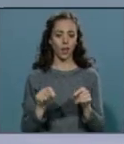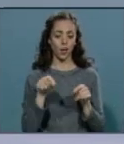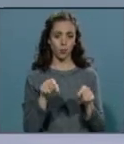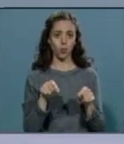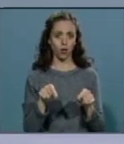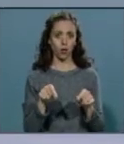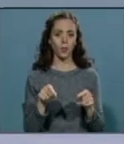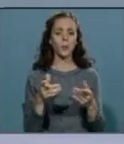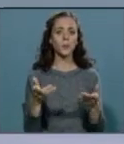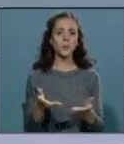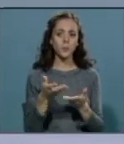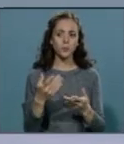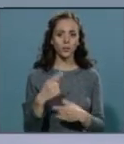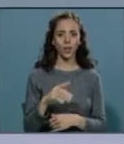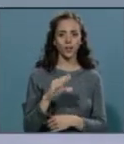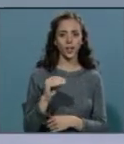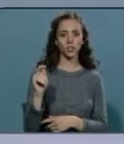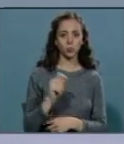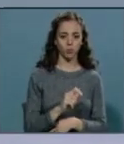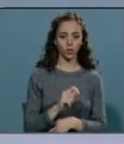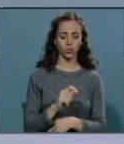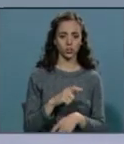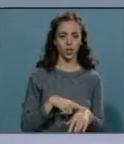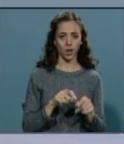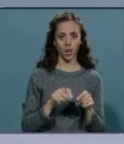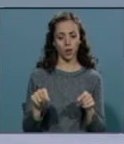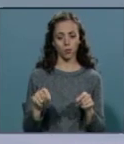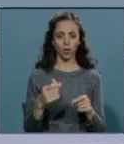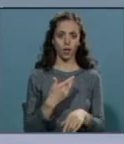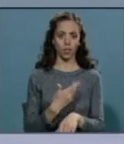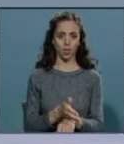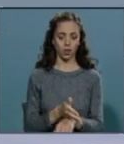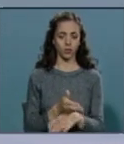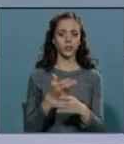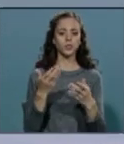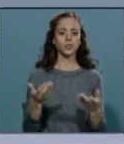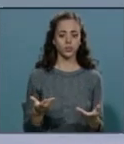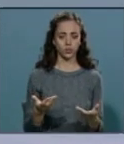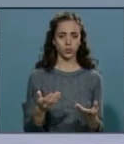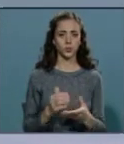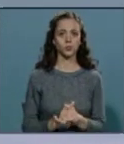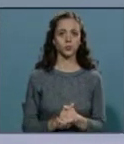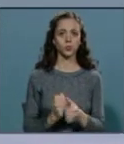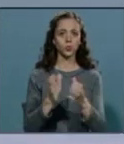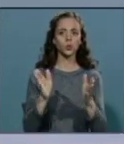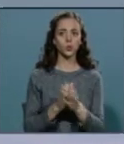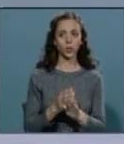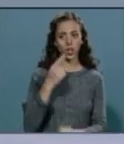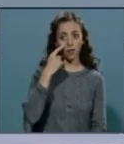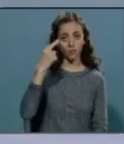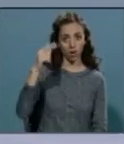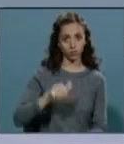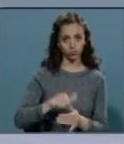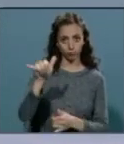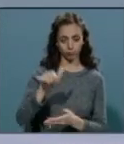tem 10 meses da época de dinheiro sem atraso e todas as viagens